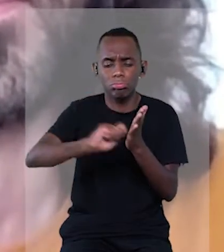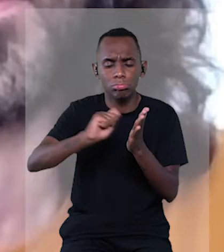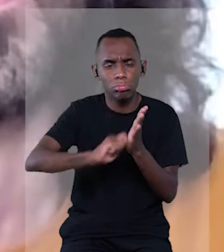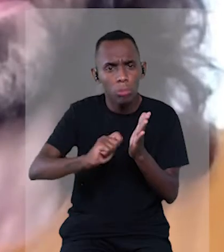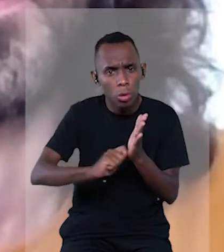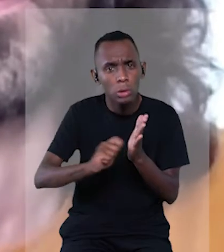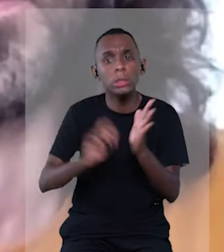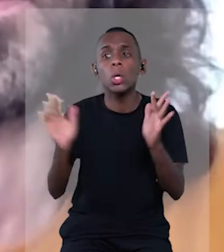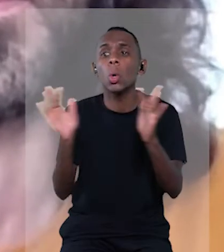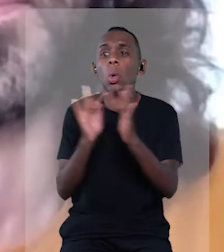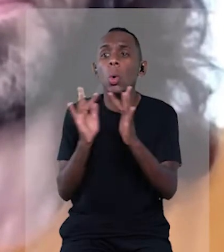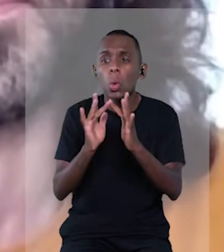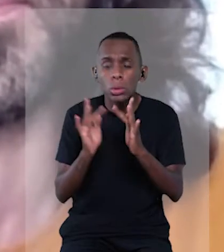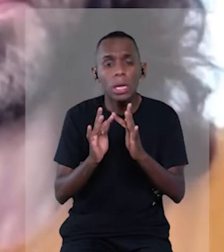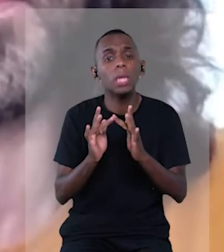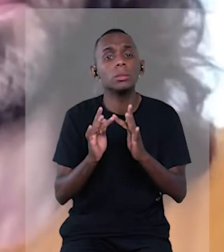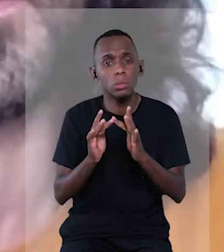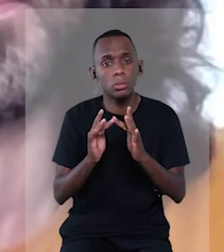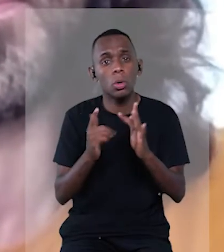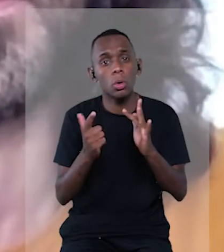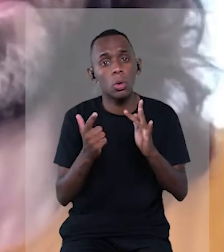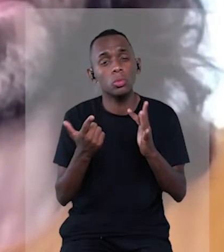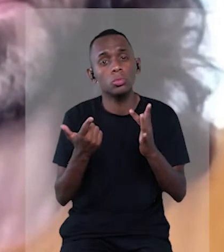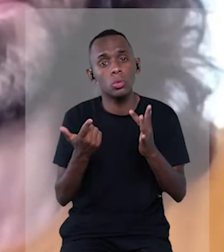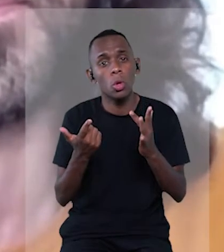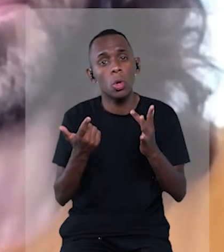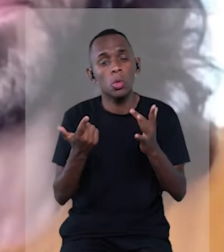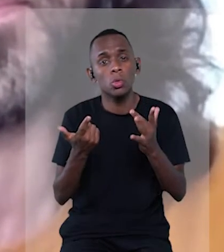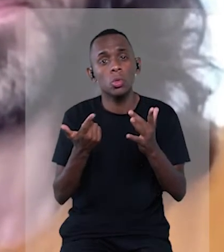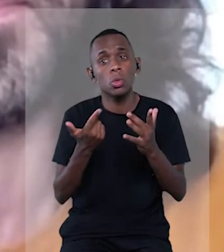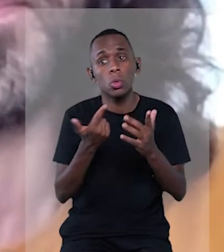registrar, né, esses encontros seus com os